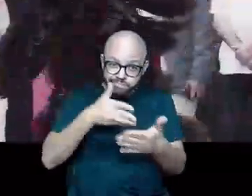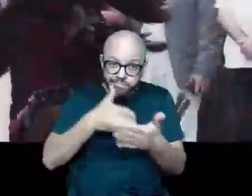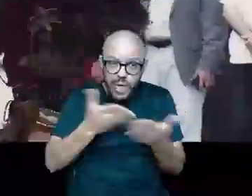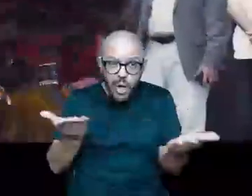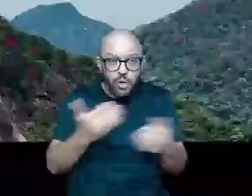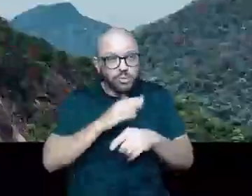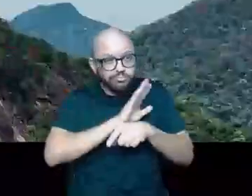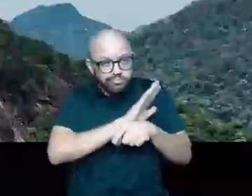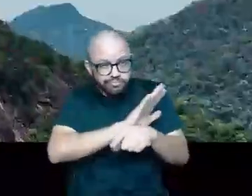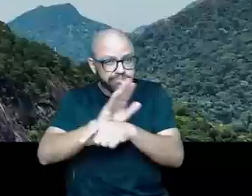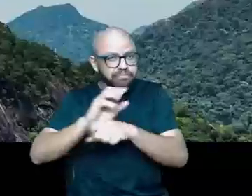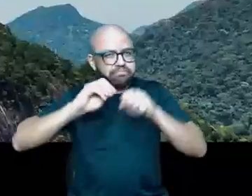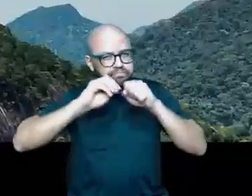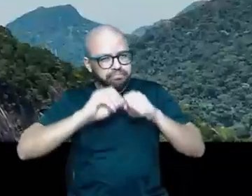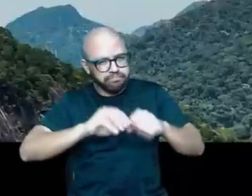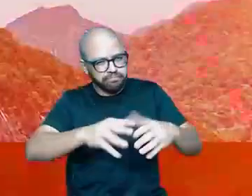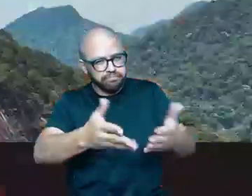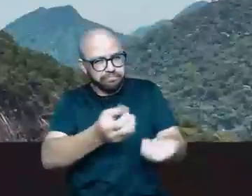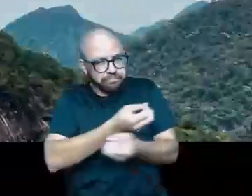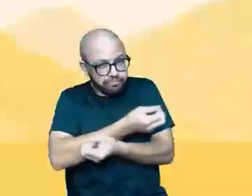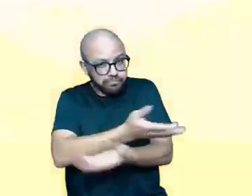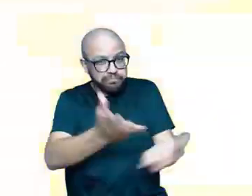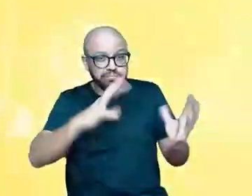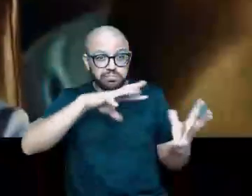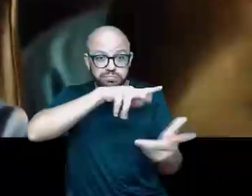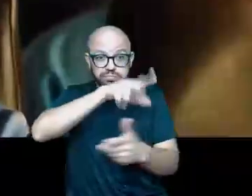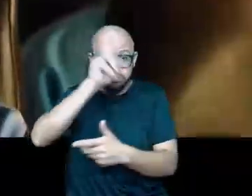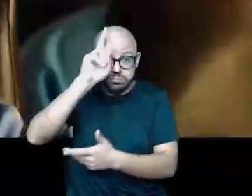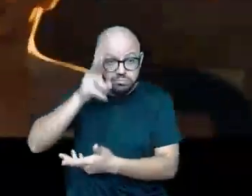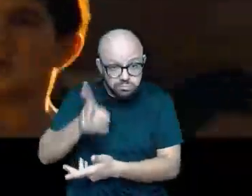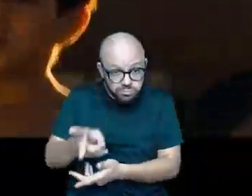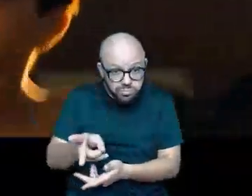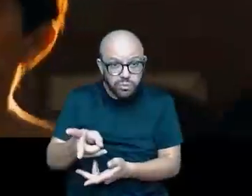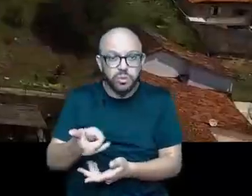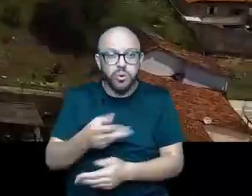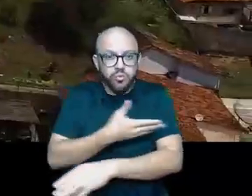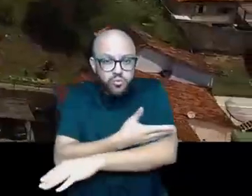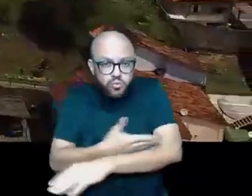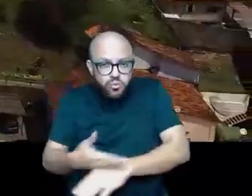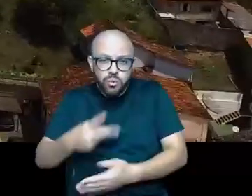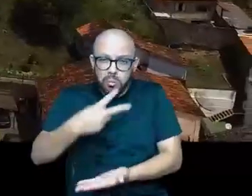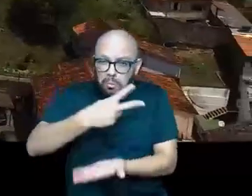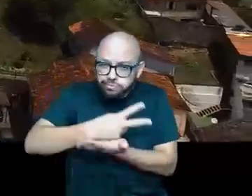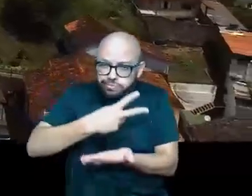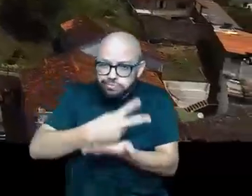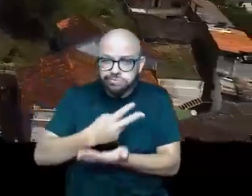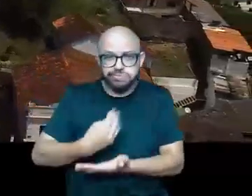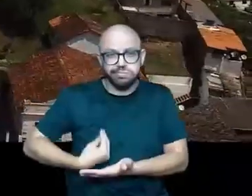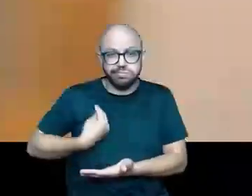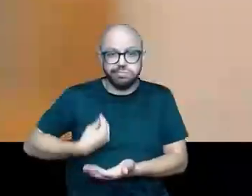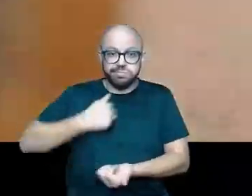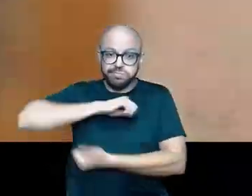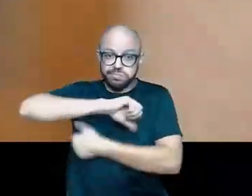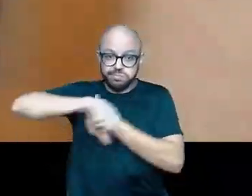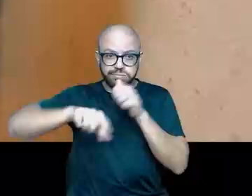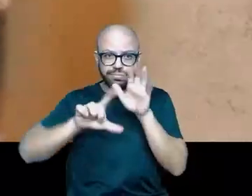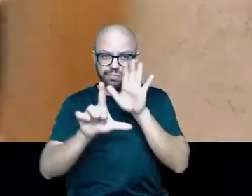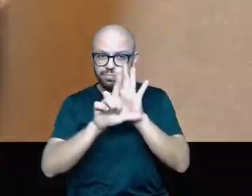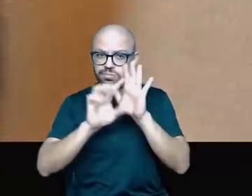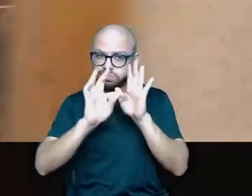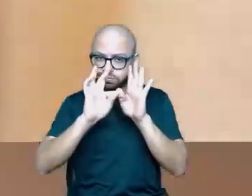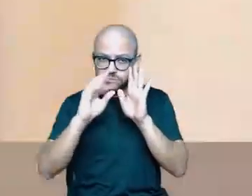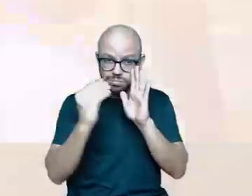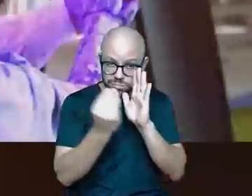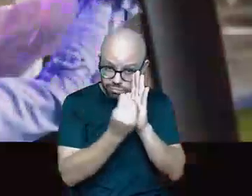antes inviáveis, ganhassem o mundo. Revelou histórias, preservou tradições e transformou